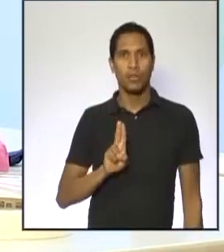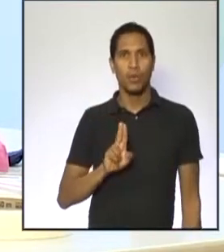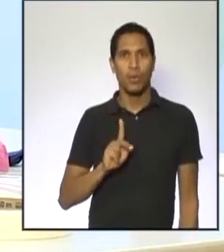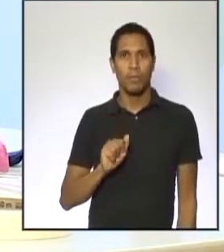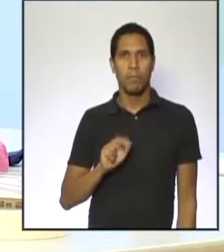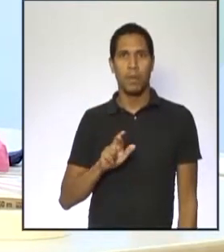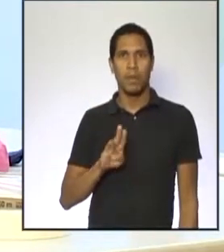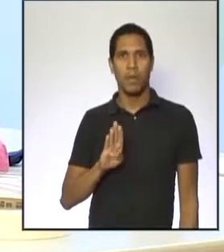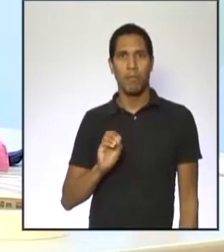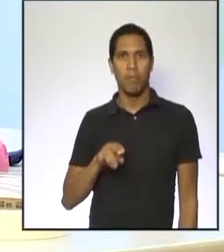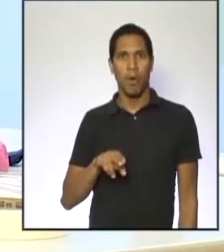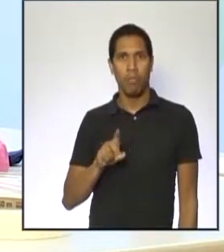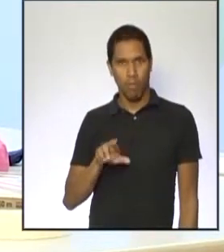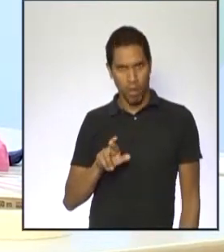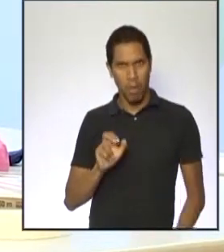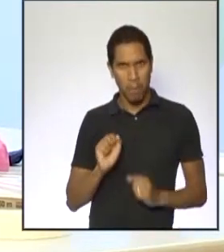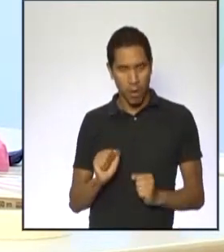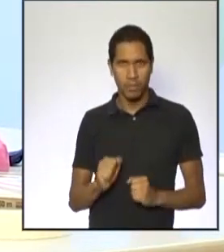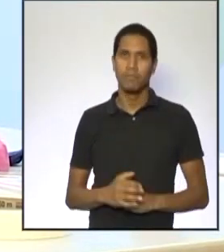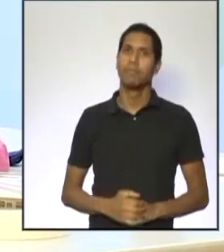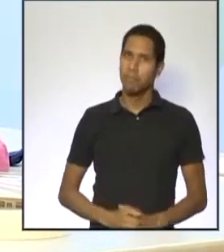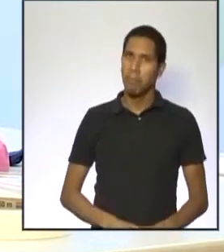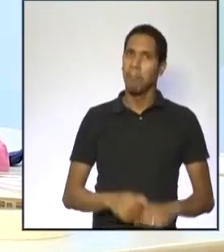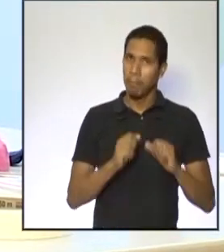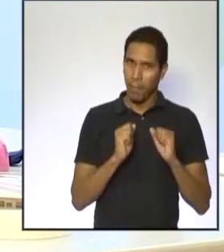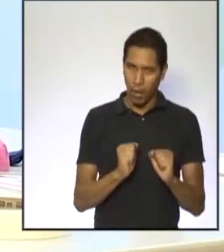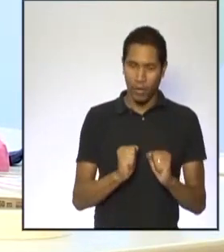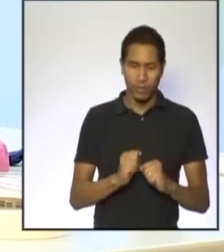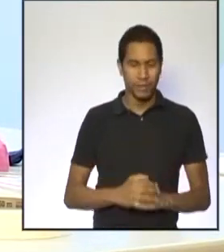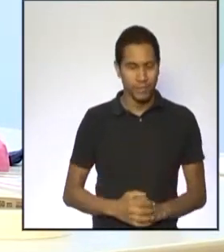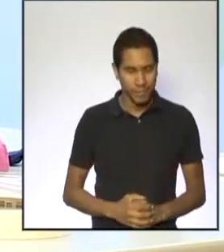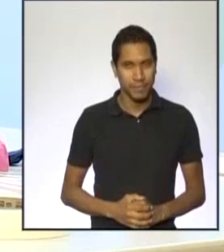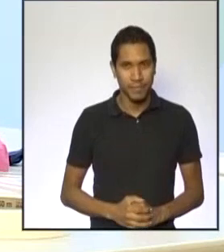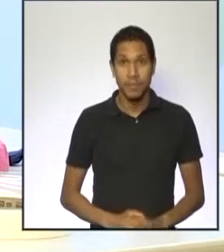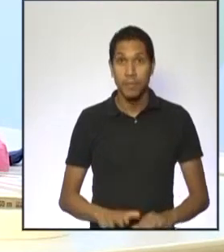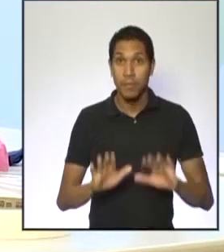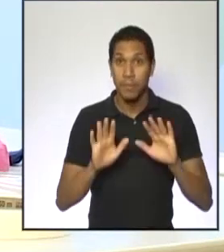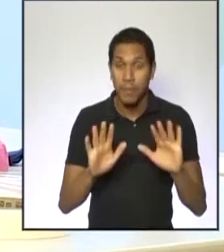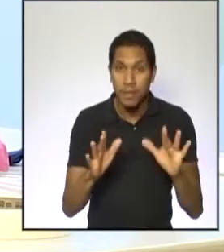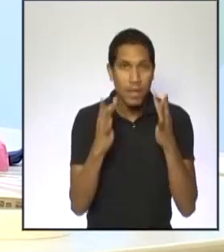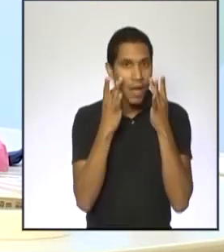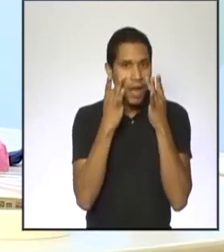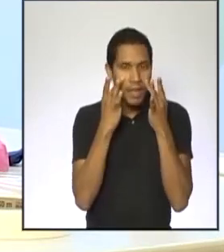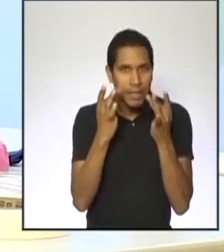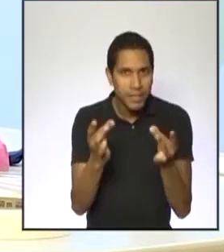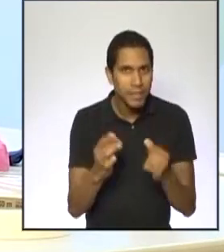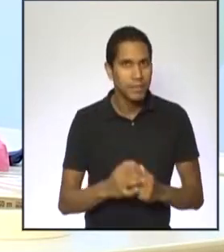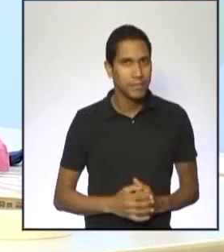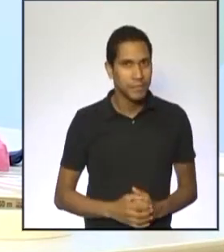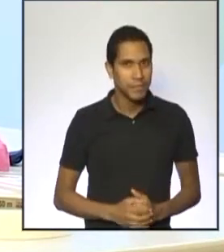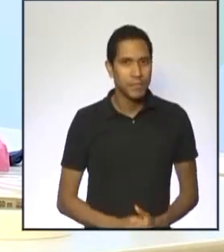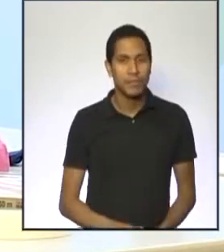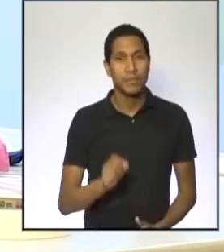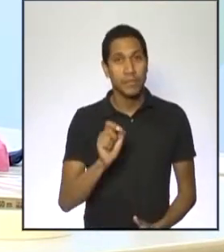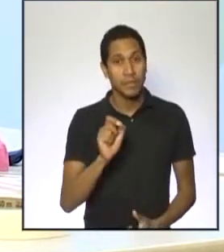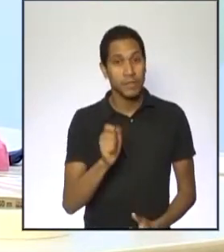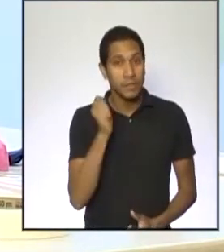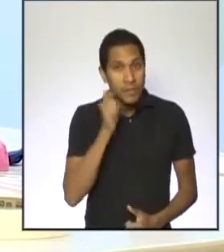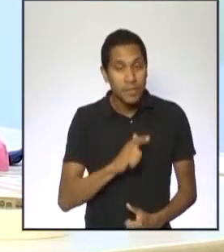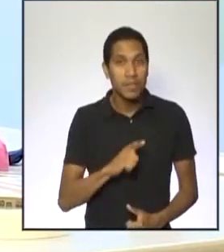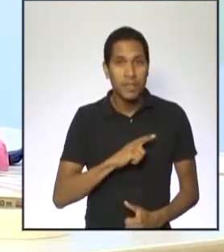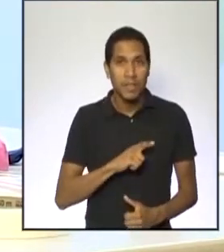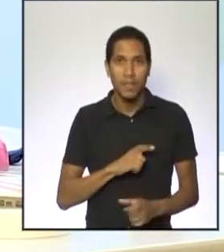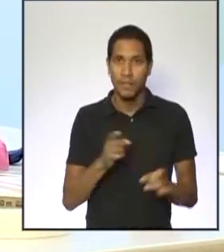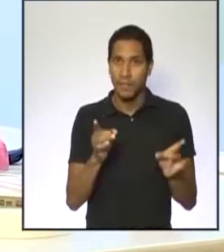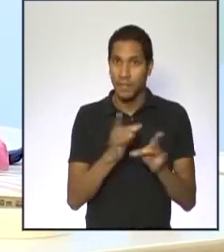Bonder. Por isso que o ideal agora, prestem bastante atenção, para que a gente possa finalizar, então,